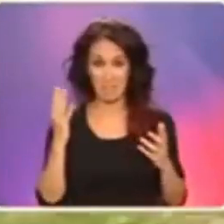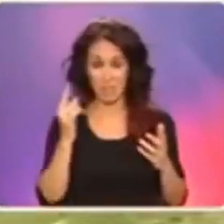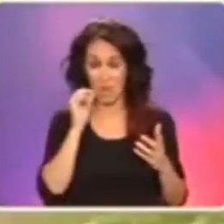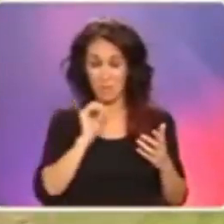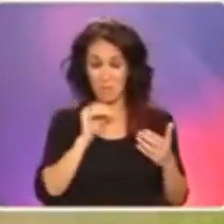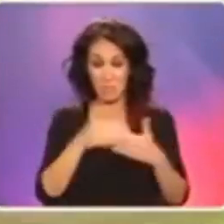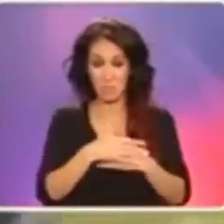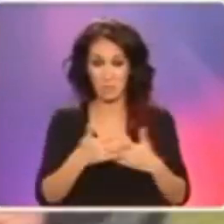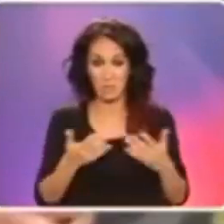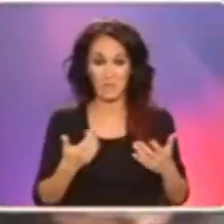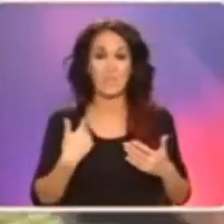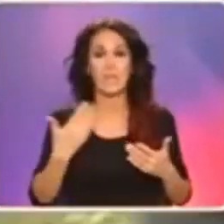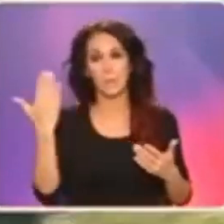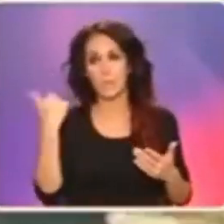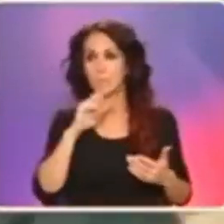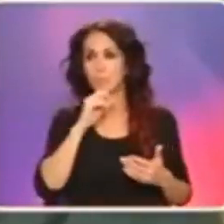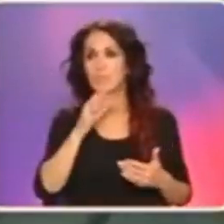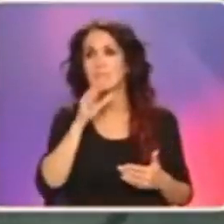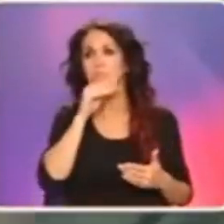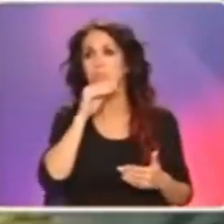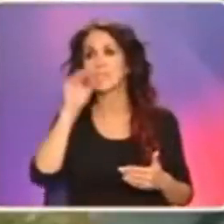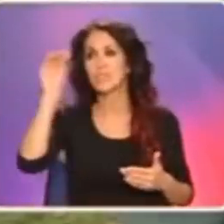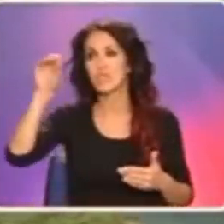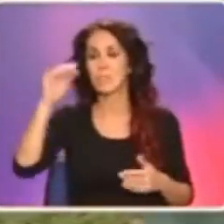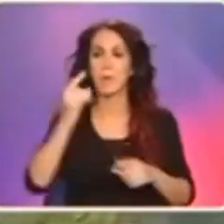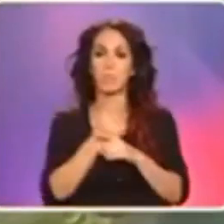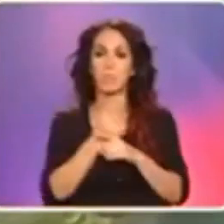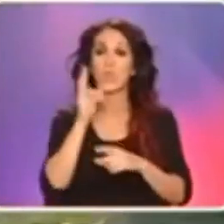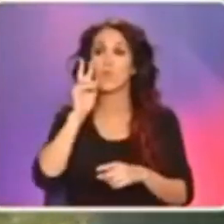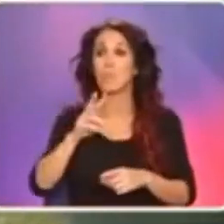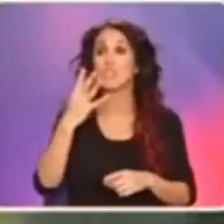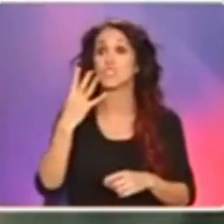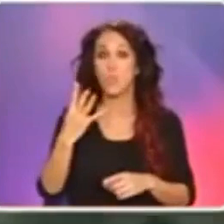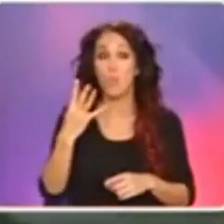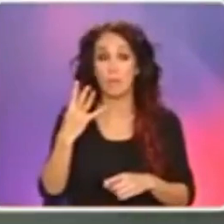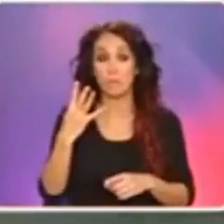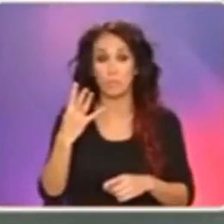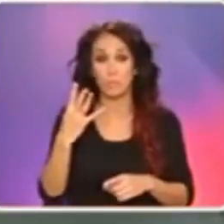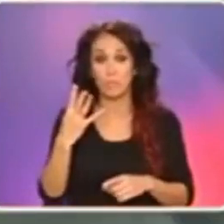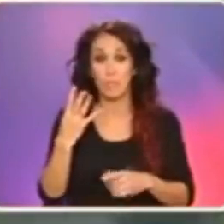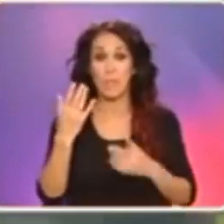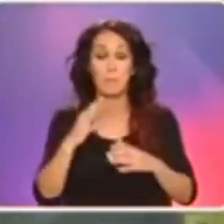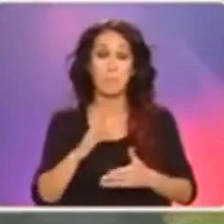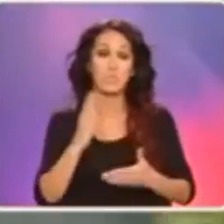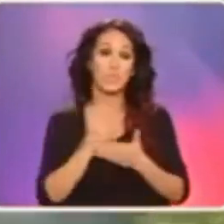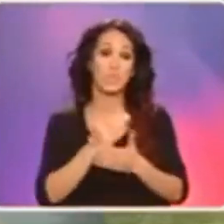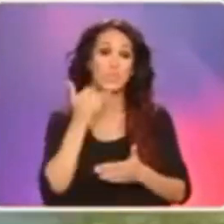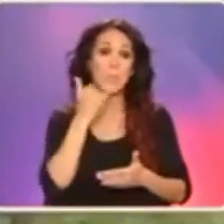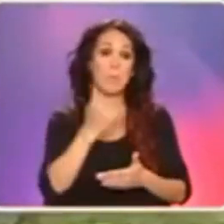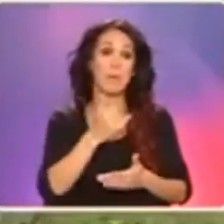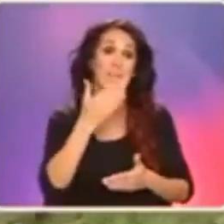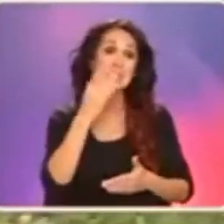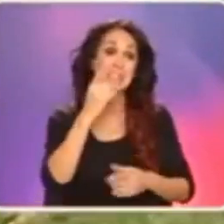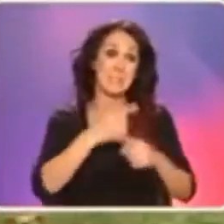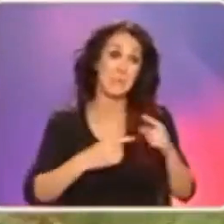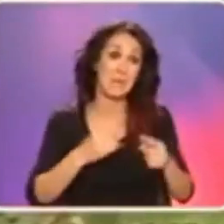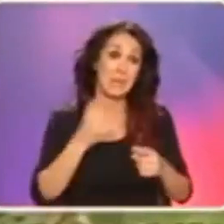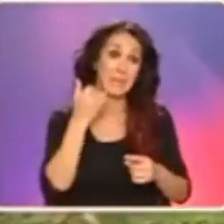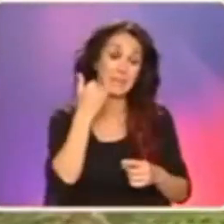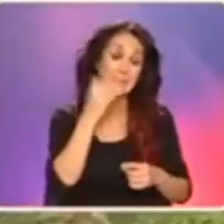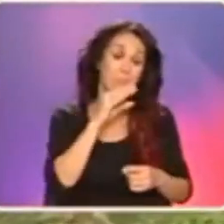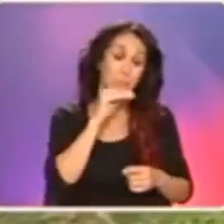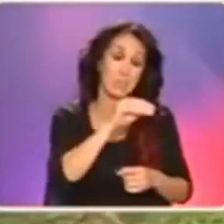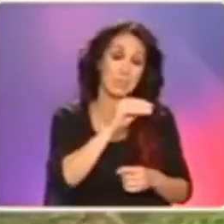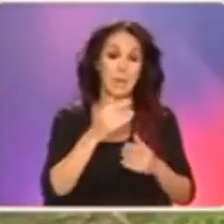nem sei. Eu podia ter chamado as autoridades mais cedo, porque eu vi às 4 horas, só chamei as autoridades às 7 menos 20. Eu não chamei as autoridades mais